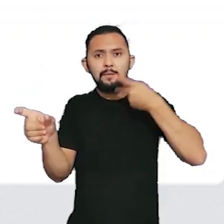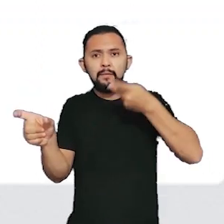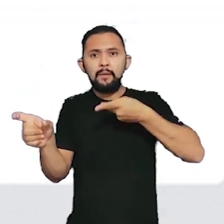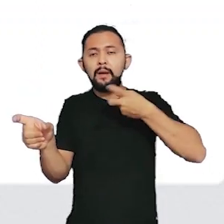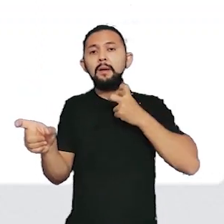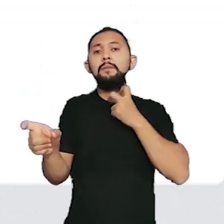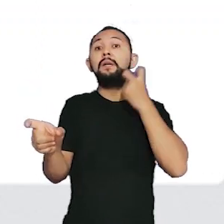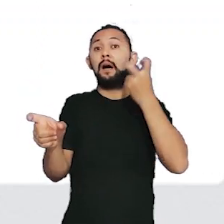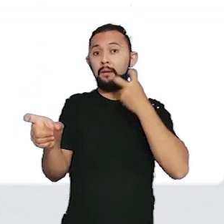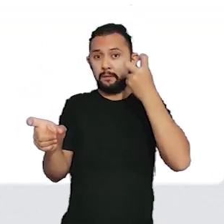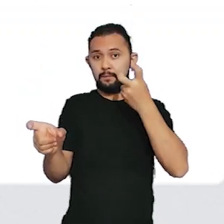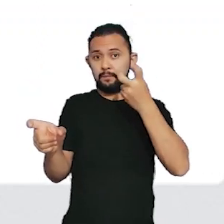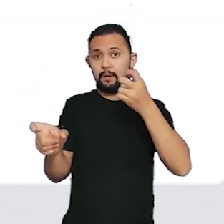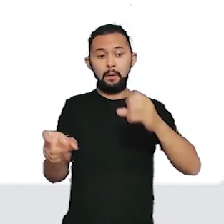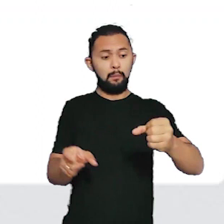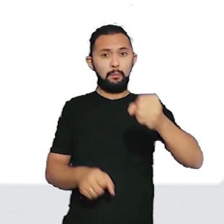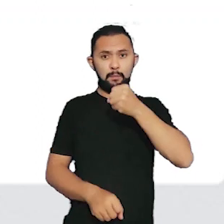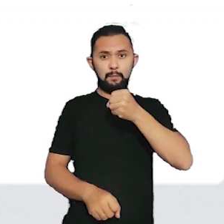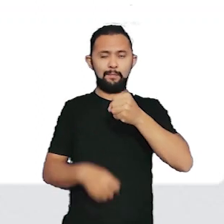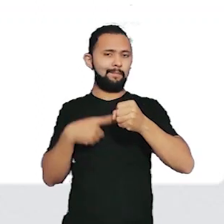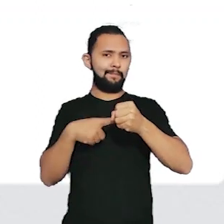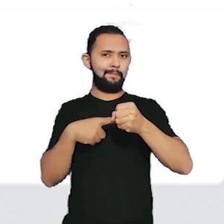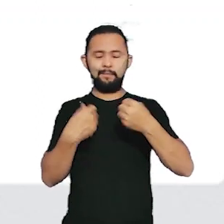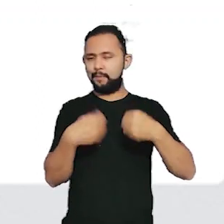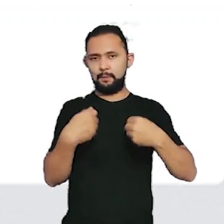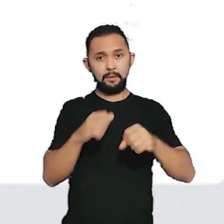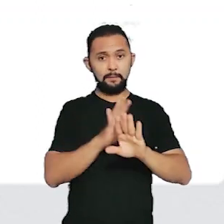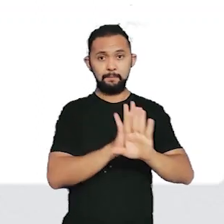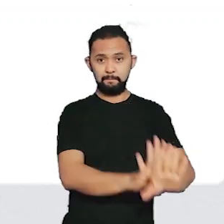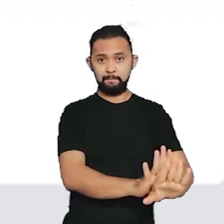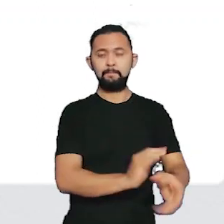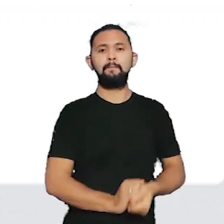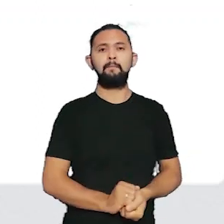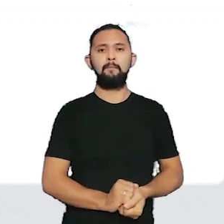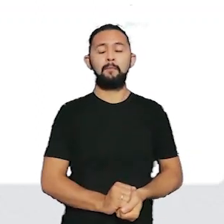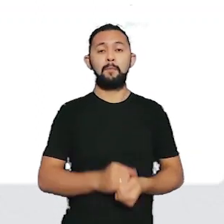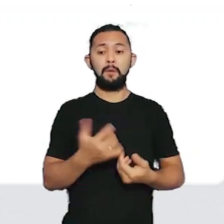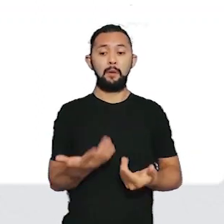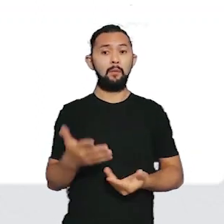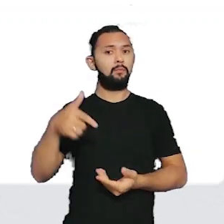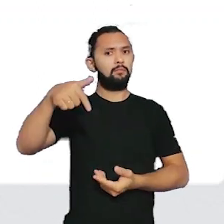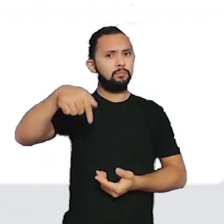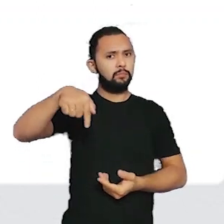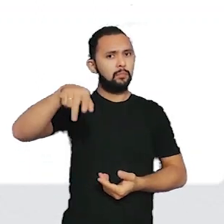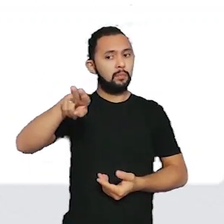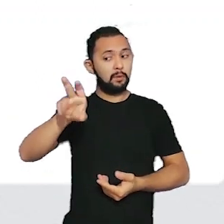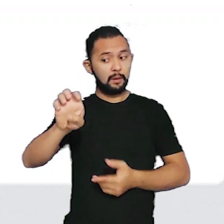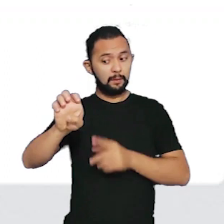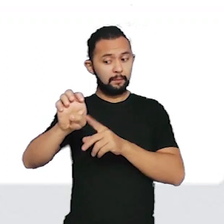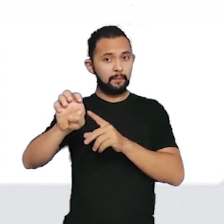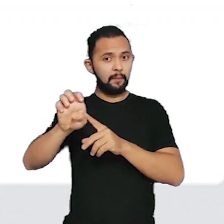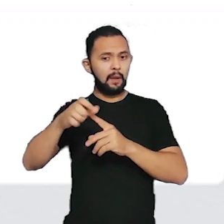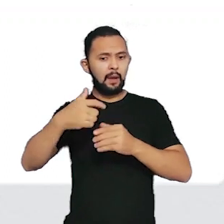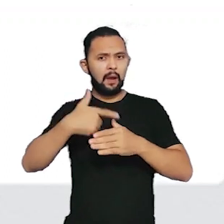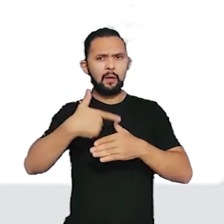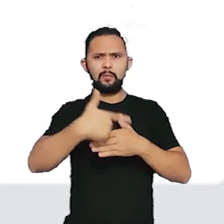microfone. Então isso é uma consequência. É por causa disso que a consequência é não precisar